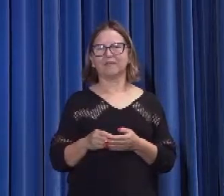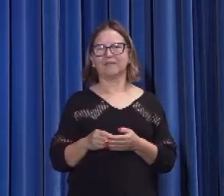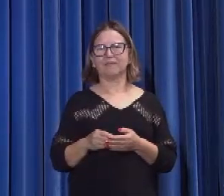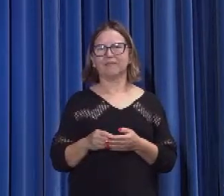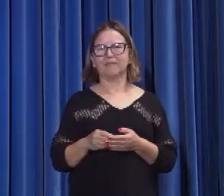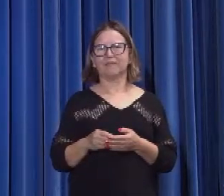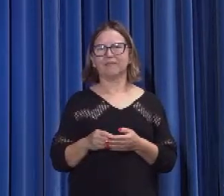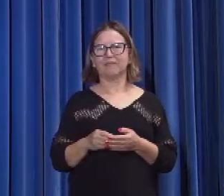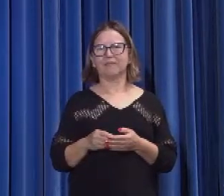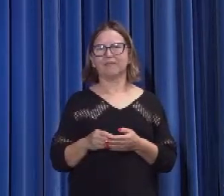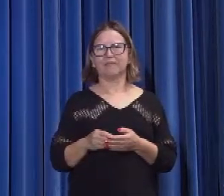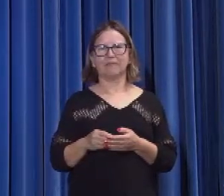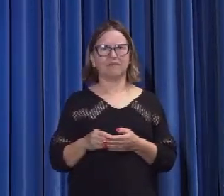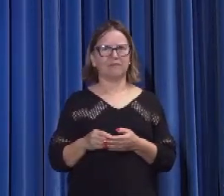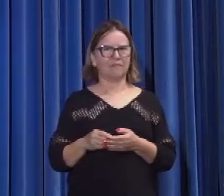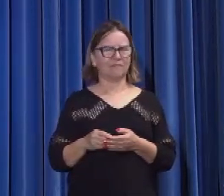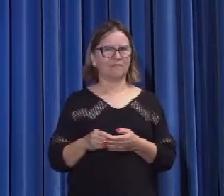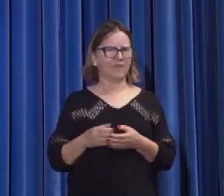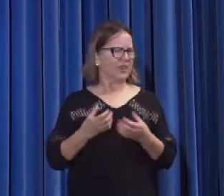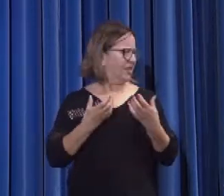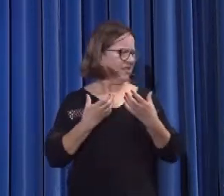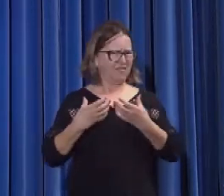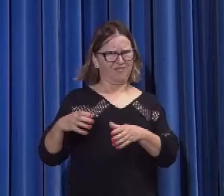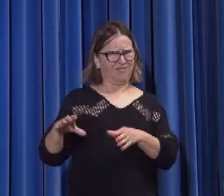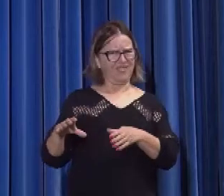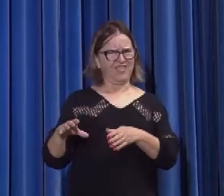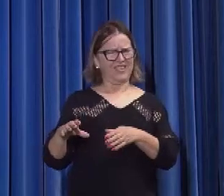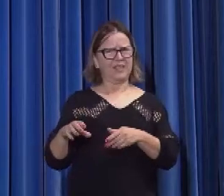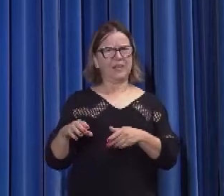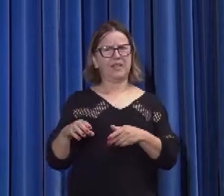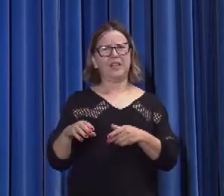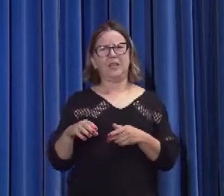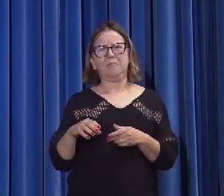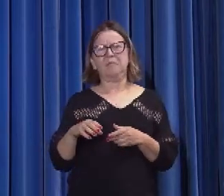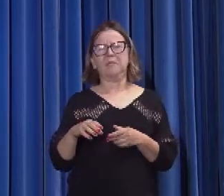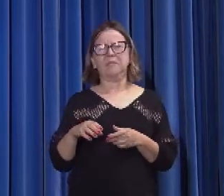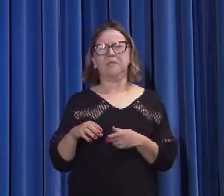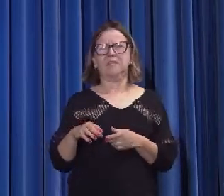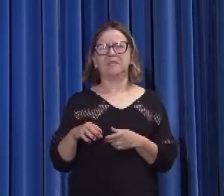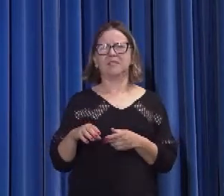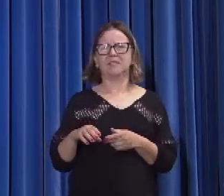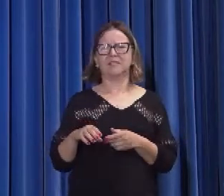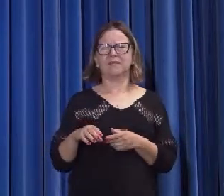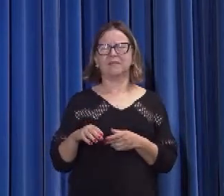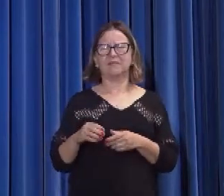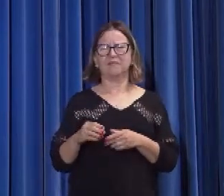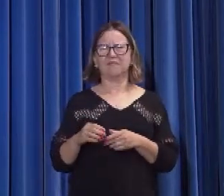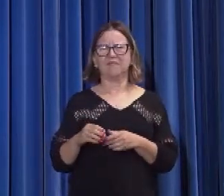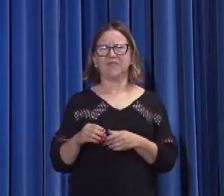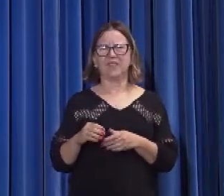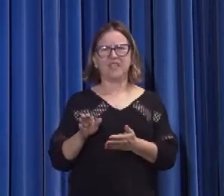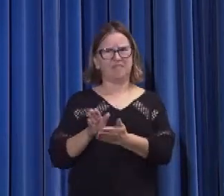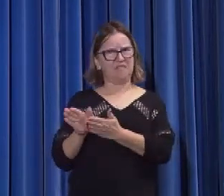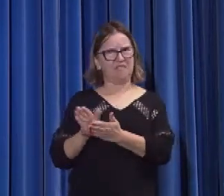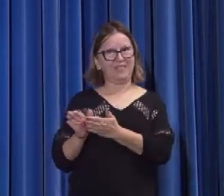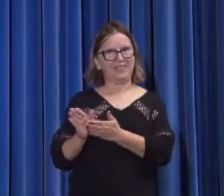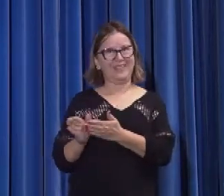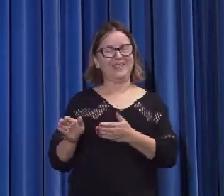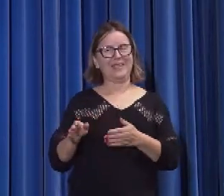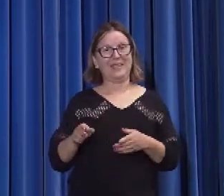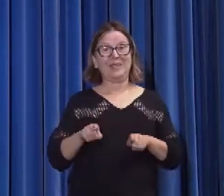estamos passando. Pelo contrário, nós queremos enfrentar. Mas a nossa